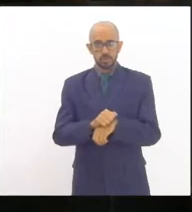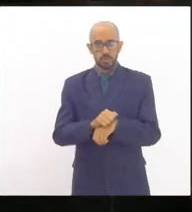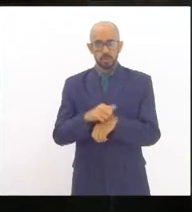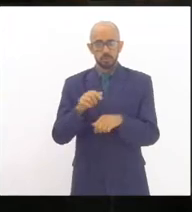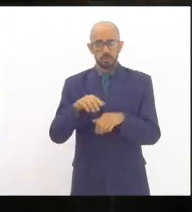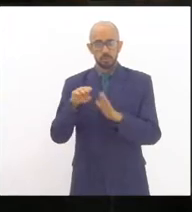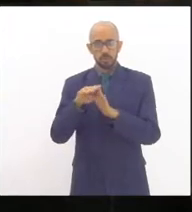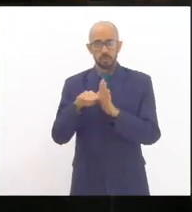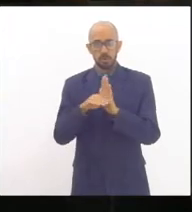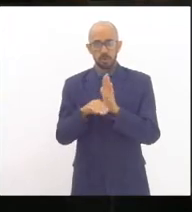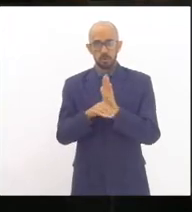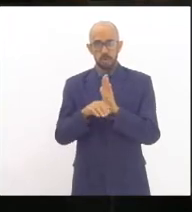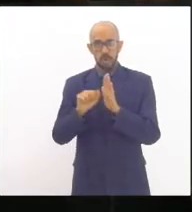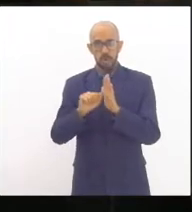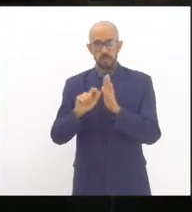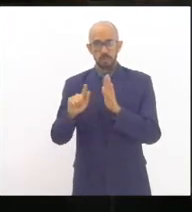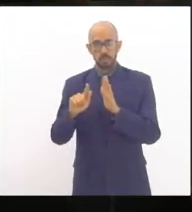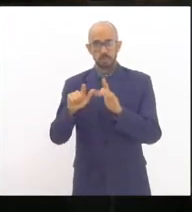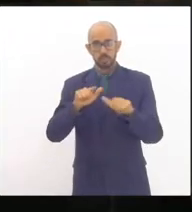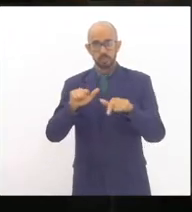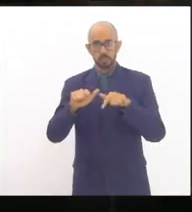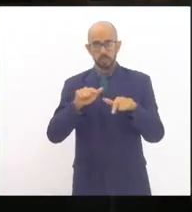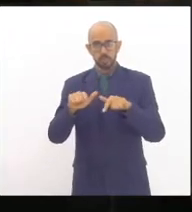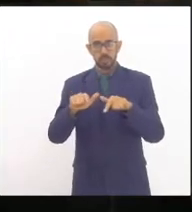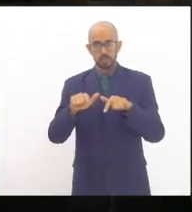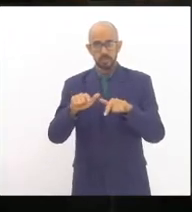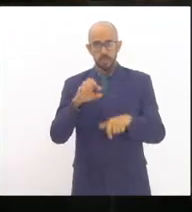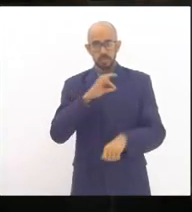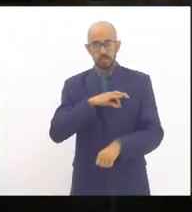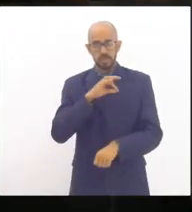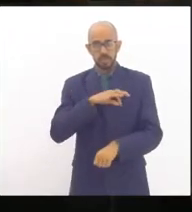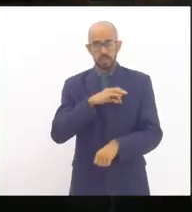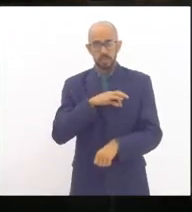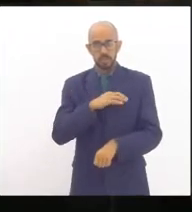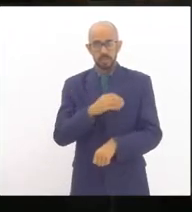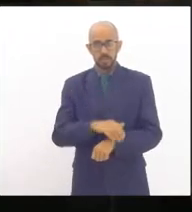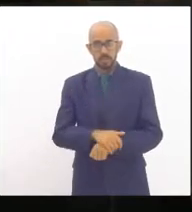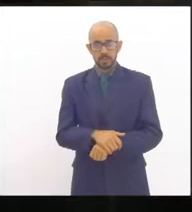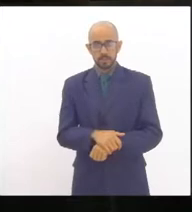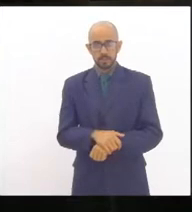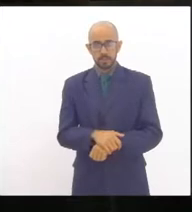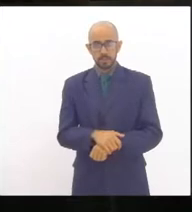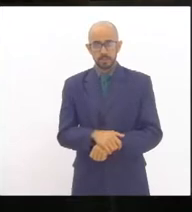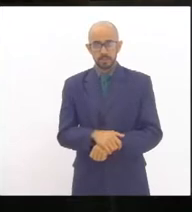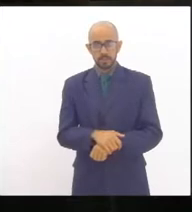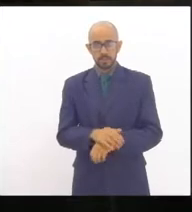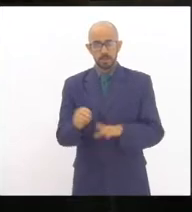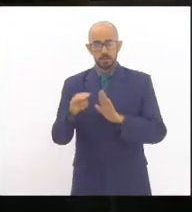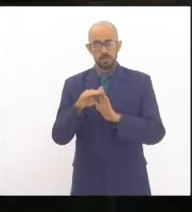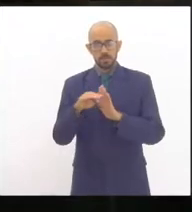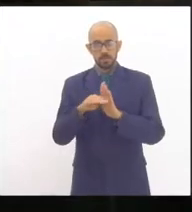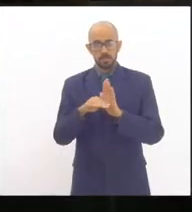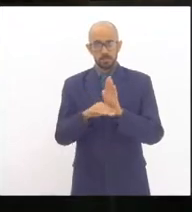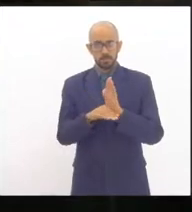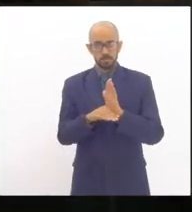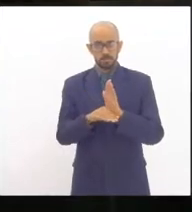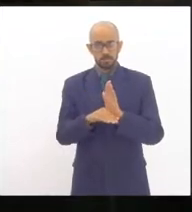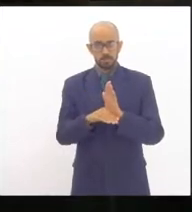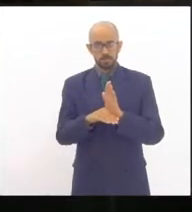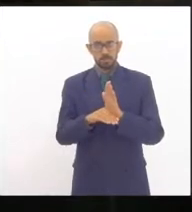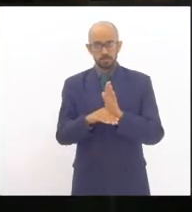renda com a Secretaria de Estado de trabalho e renda o programa que quer o